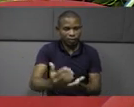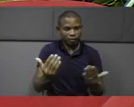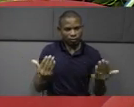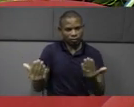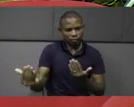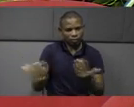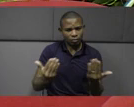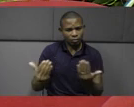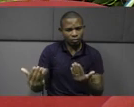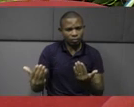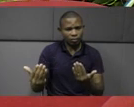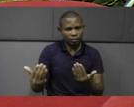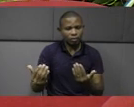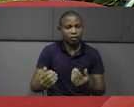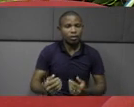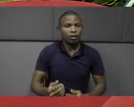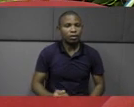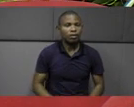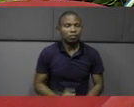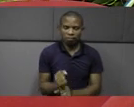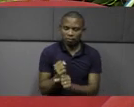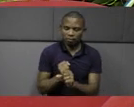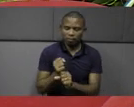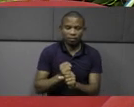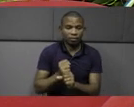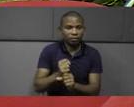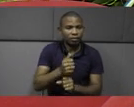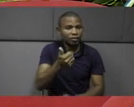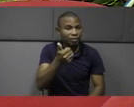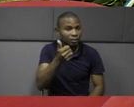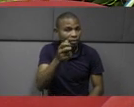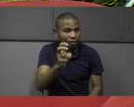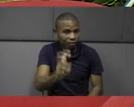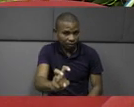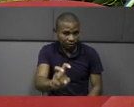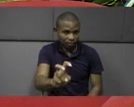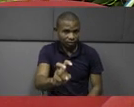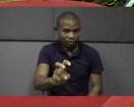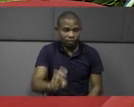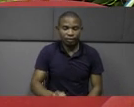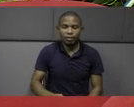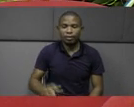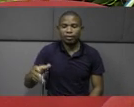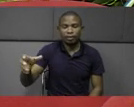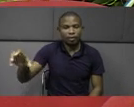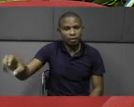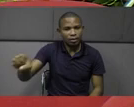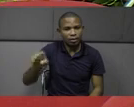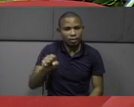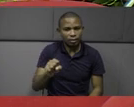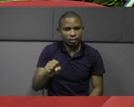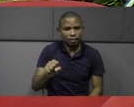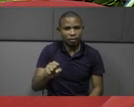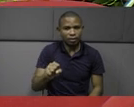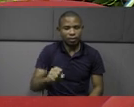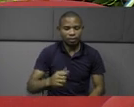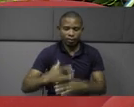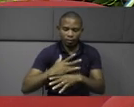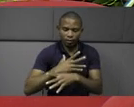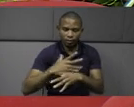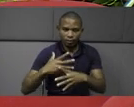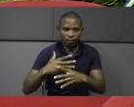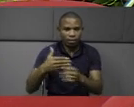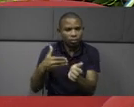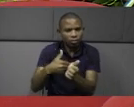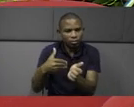e muito a partir dos últimos 15 anos aí pegando é o mistério da cidade como o segundo grande marco das